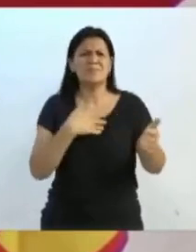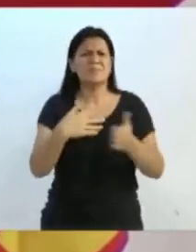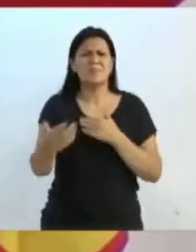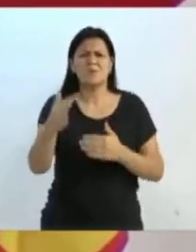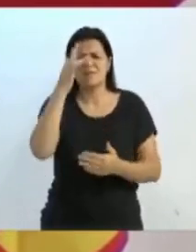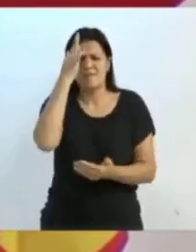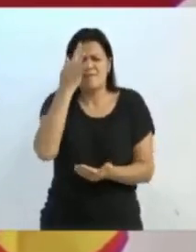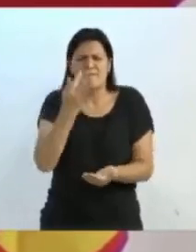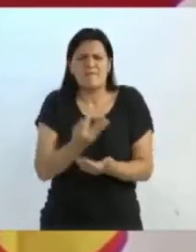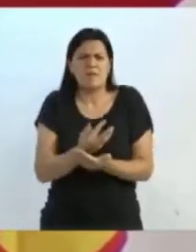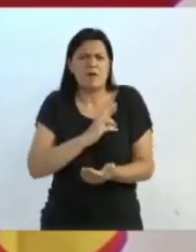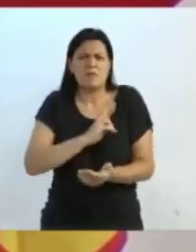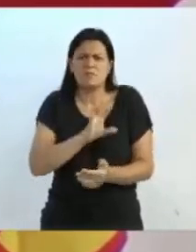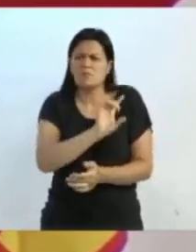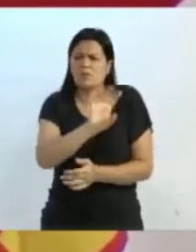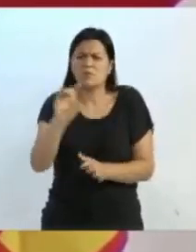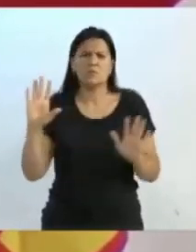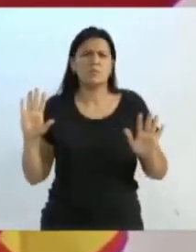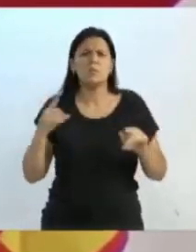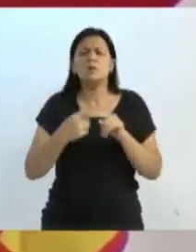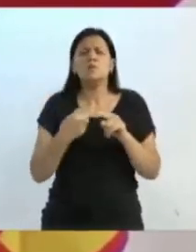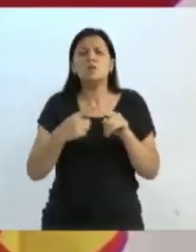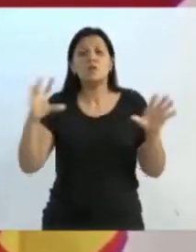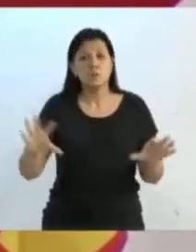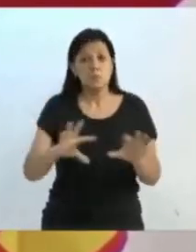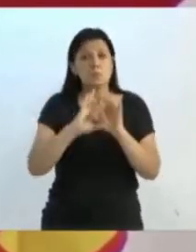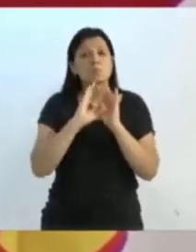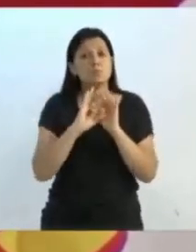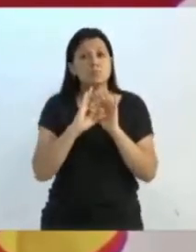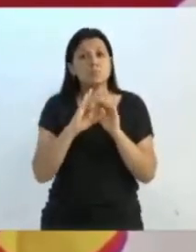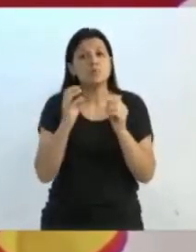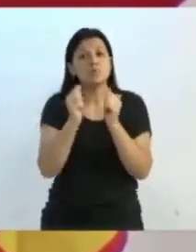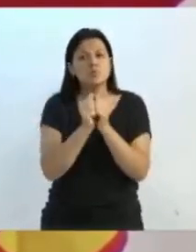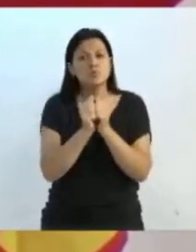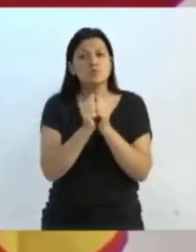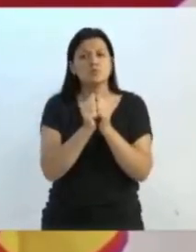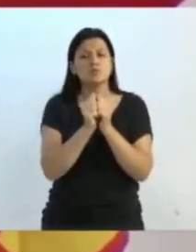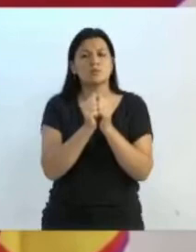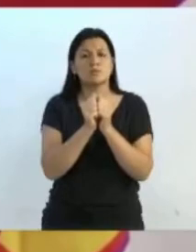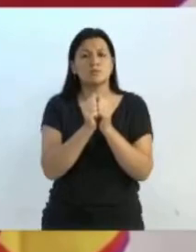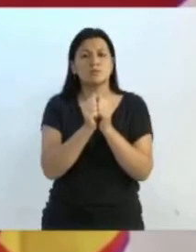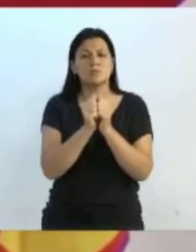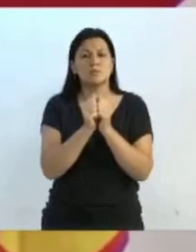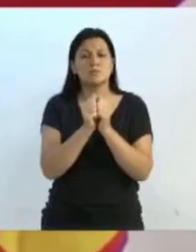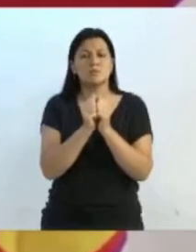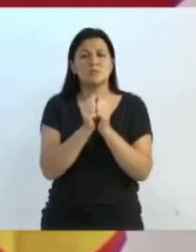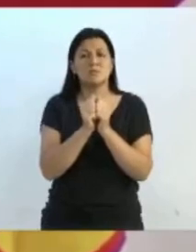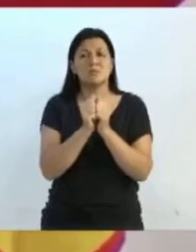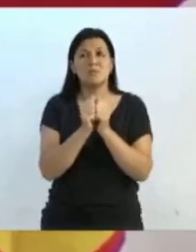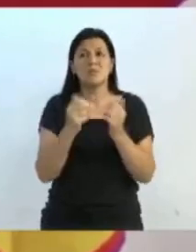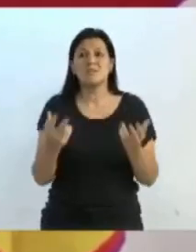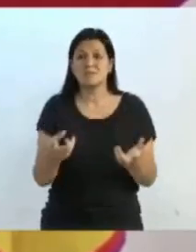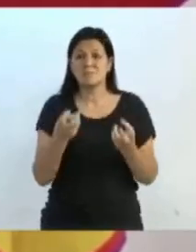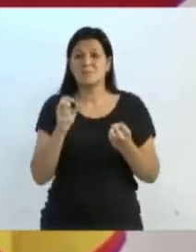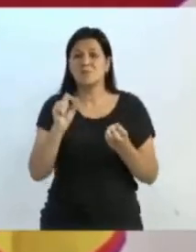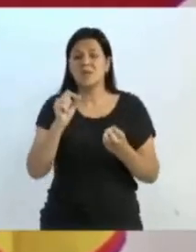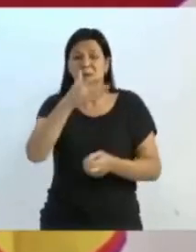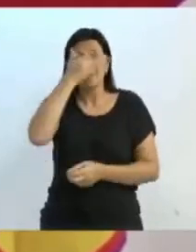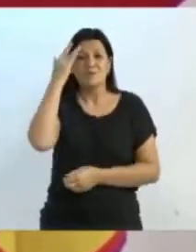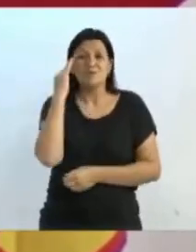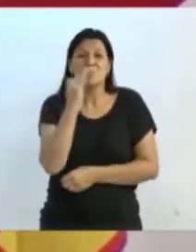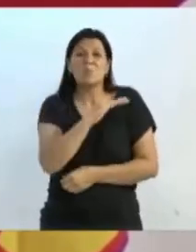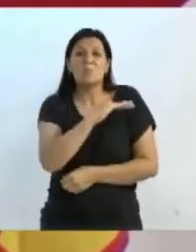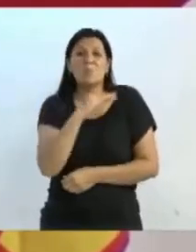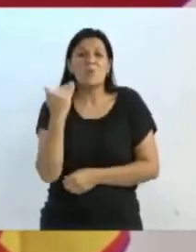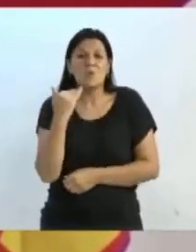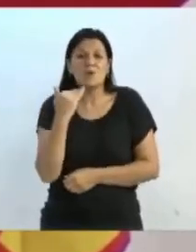une para fazer esse jejum? Nós temos visto, infelizmente, muita gente morrendo,